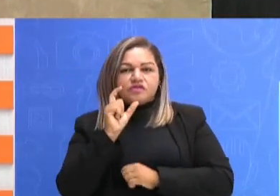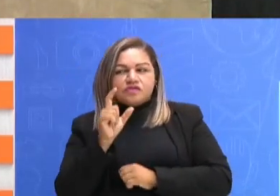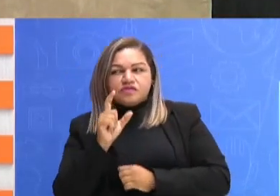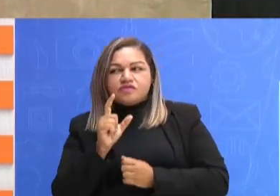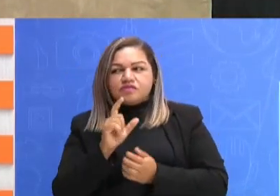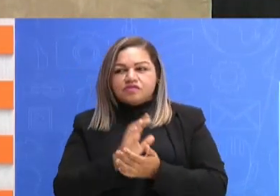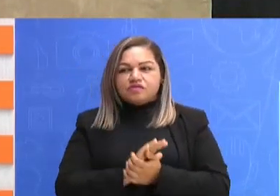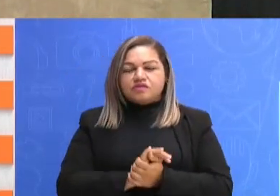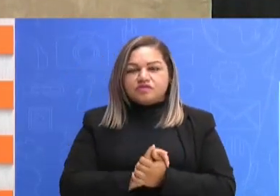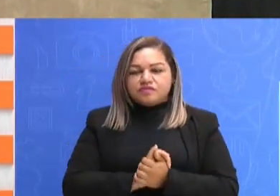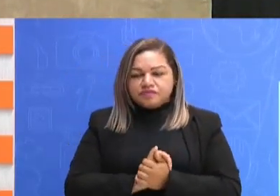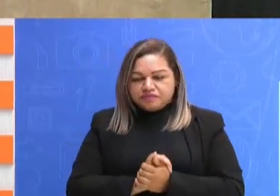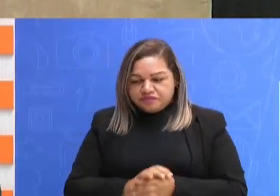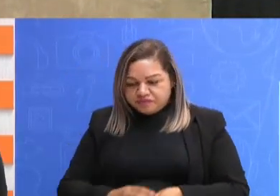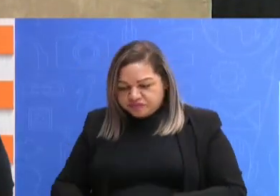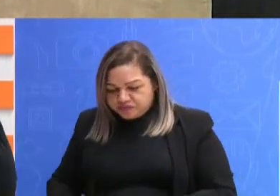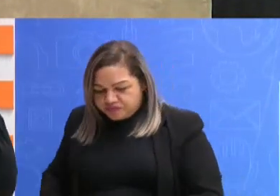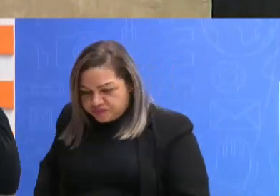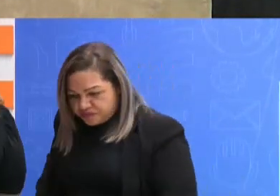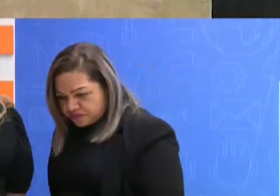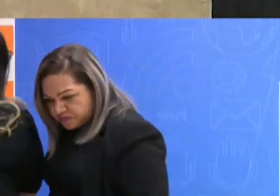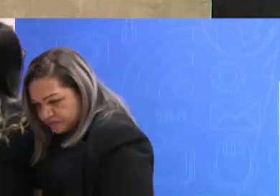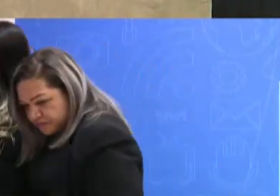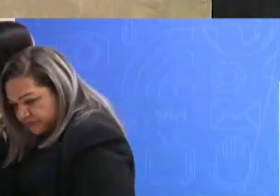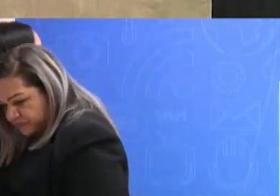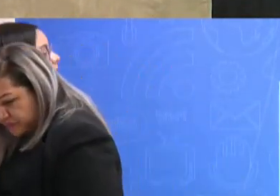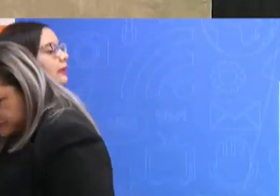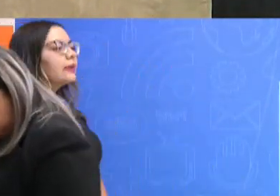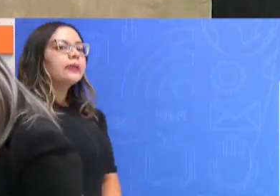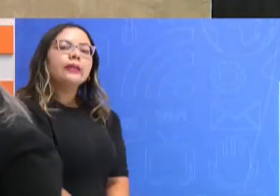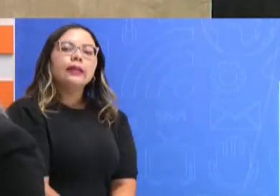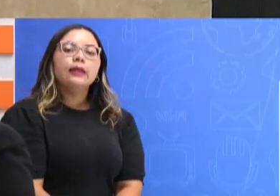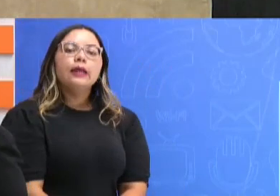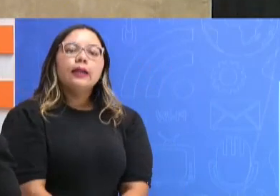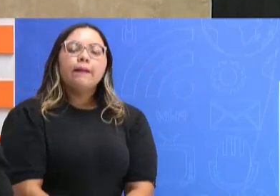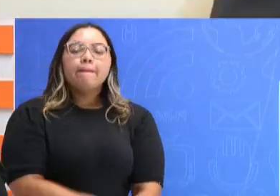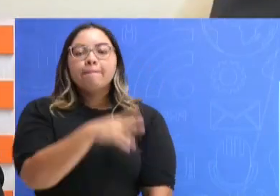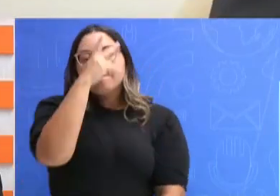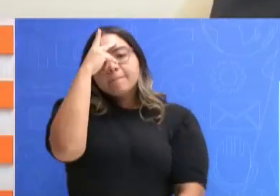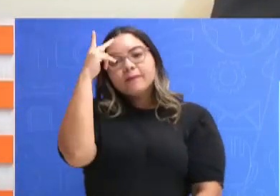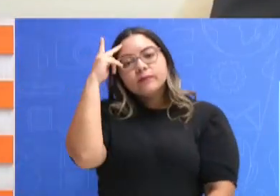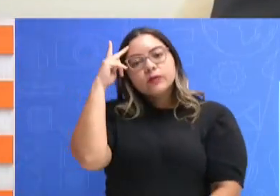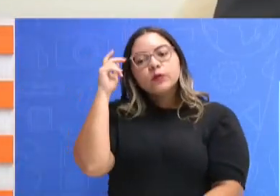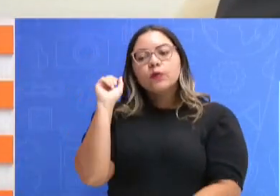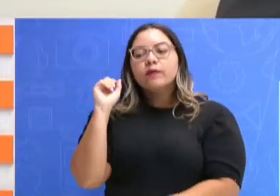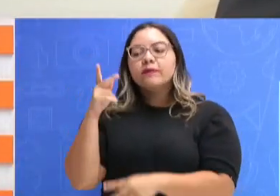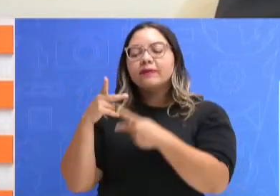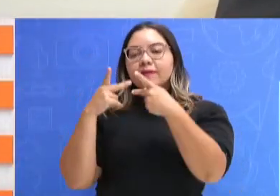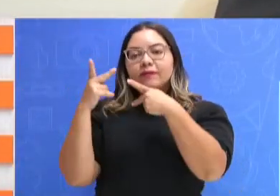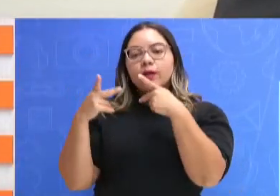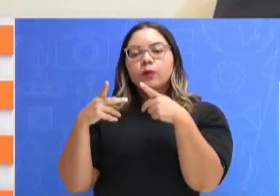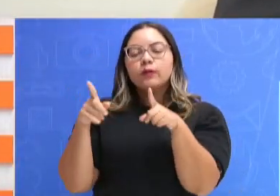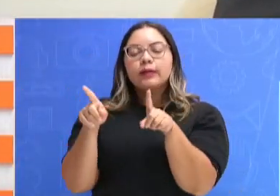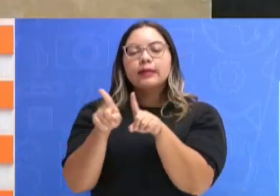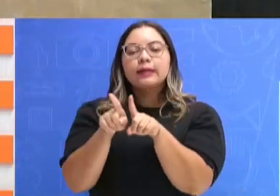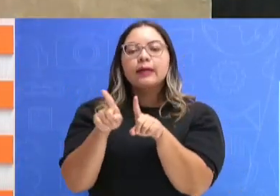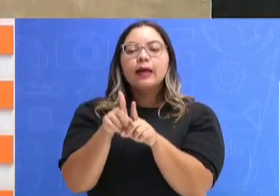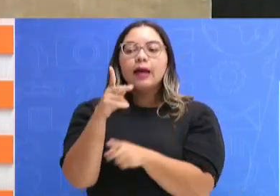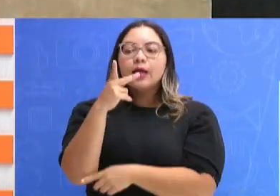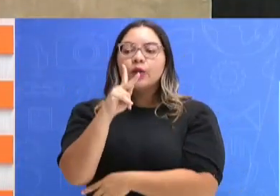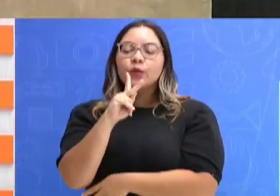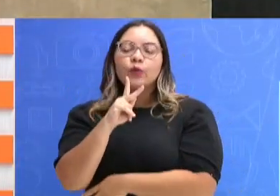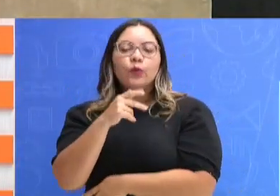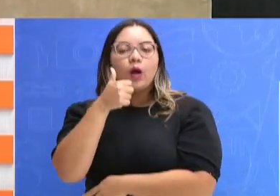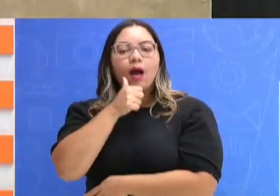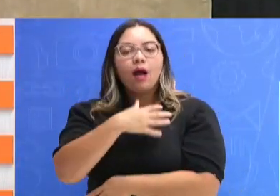o quanto antes dessa situação de pandemia. Prefeito, eu achei muito bonito o que você falou aqui em relação à sua filha. E